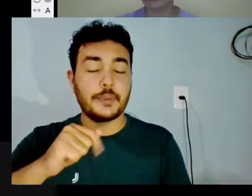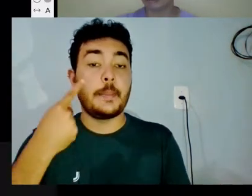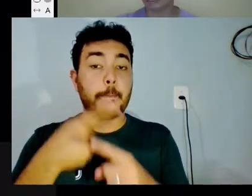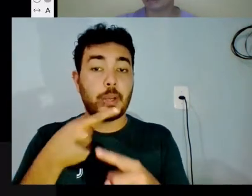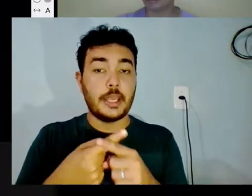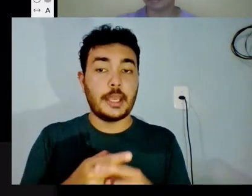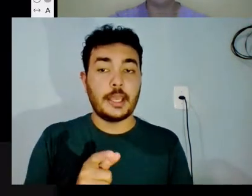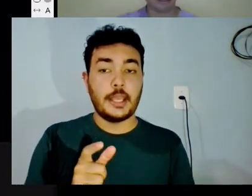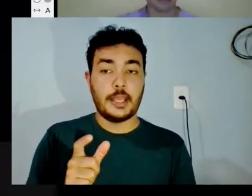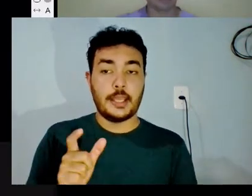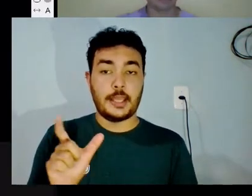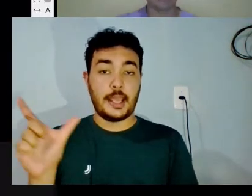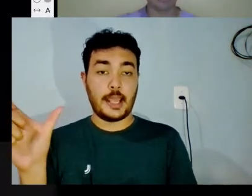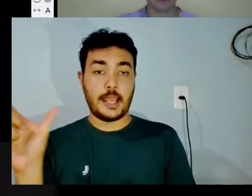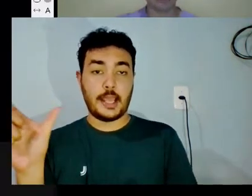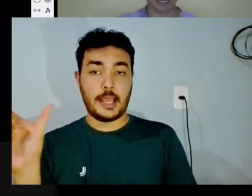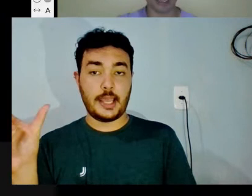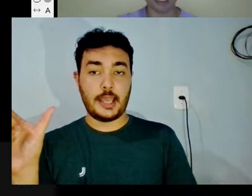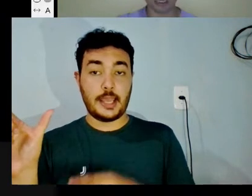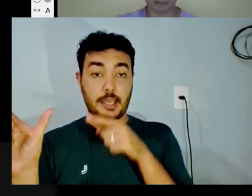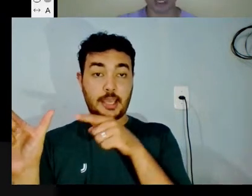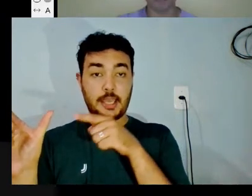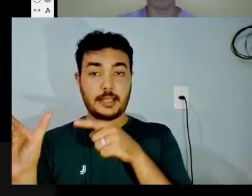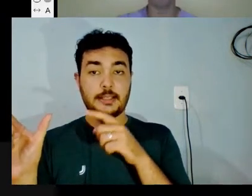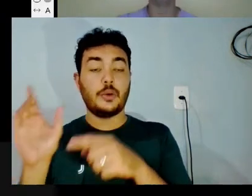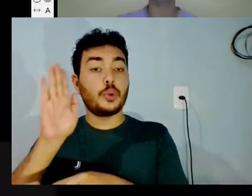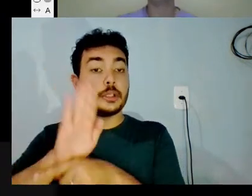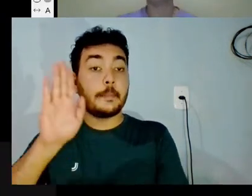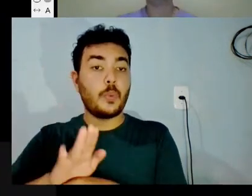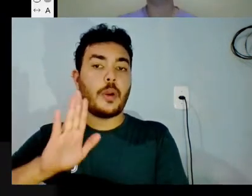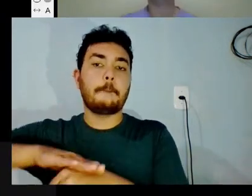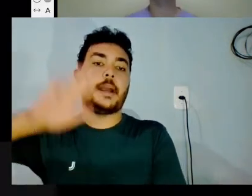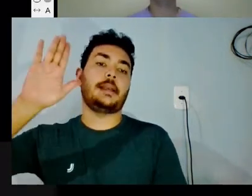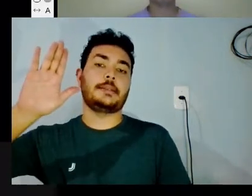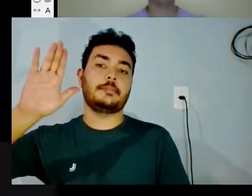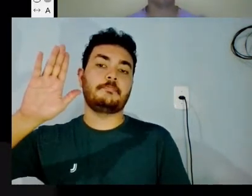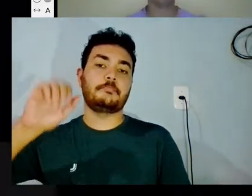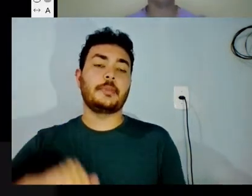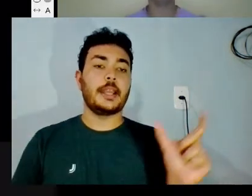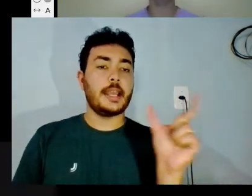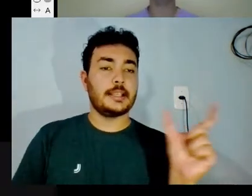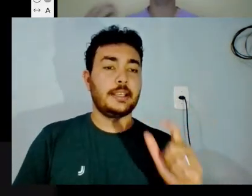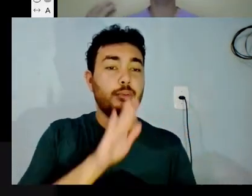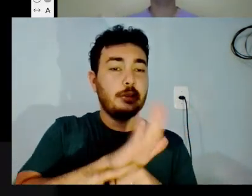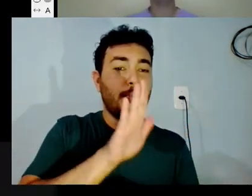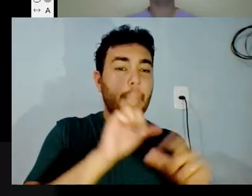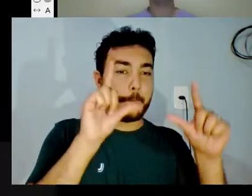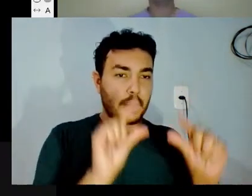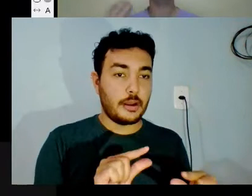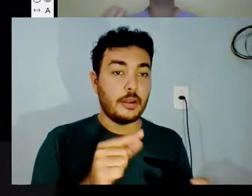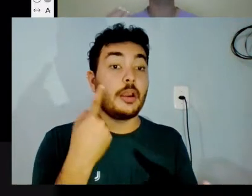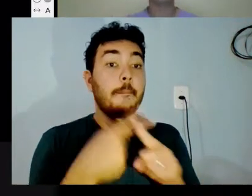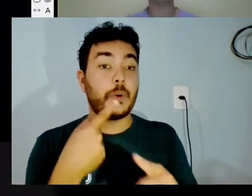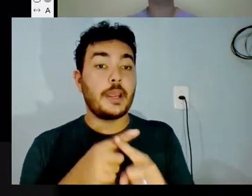esta parte aqui, ó, ela contribua mais, que é a parte covalente, do que a outra parte, que é a parte iônica. Ora, porque nós